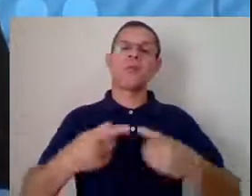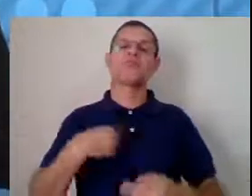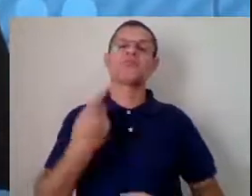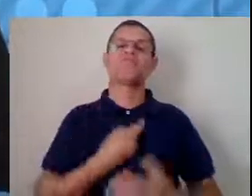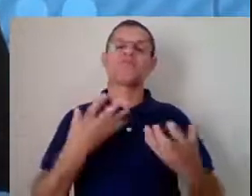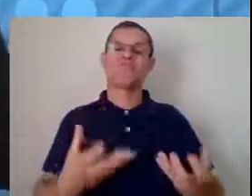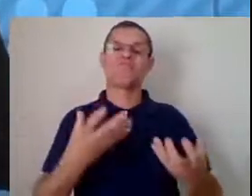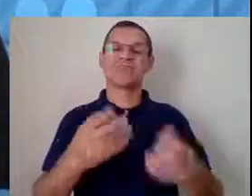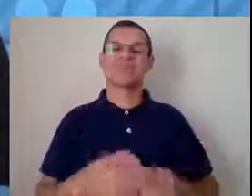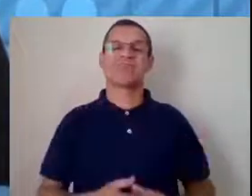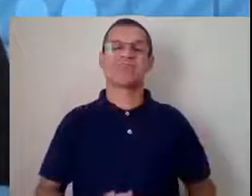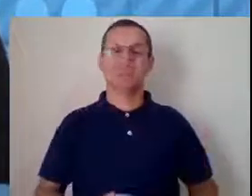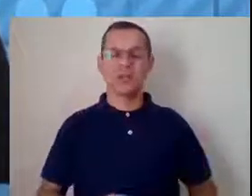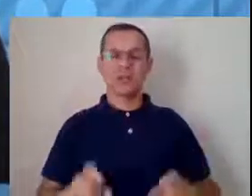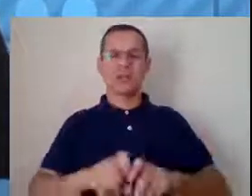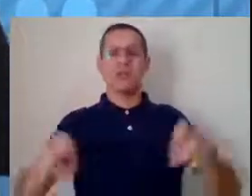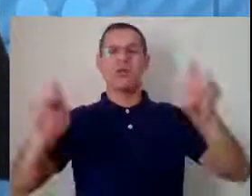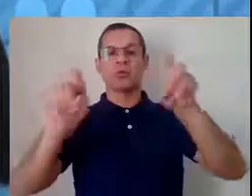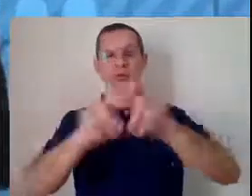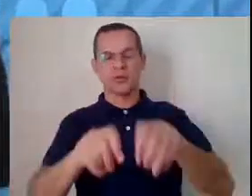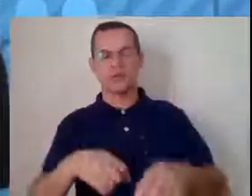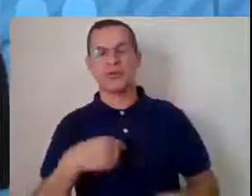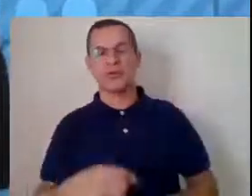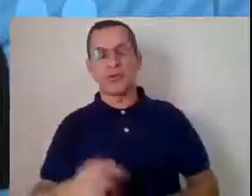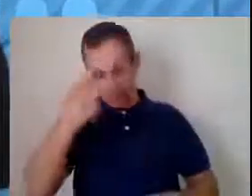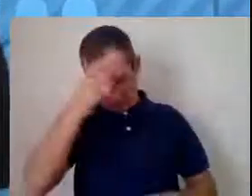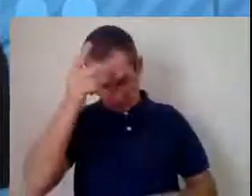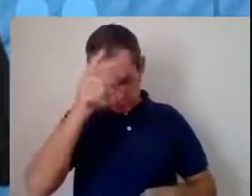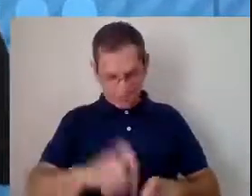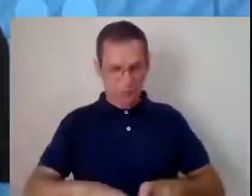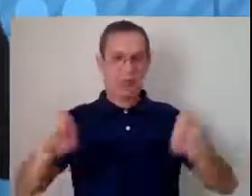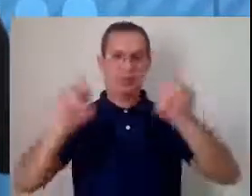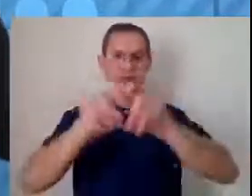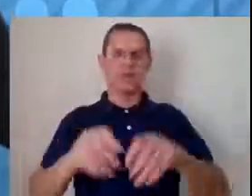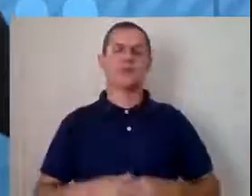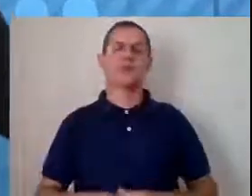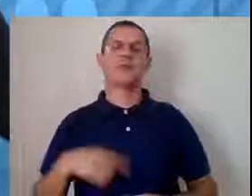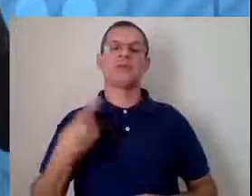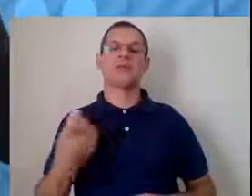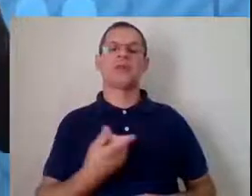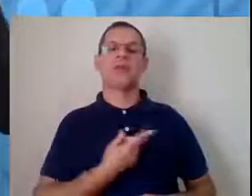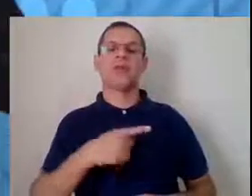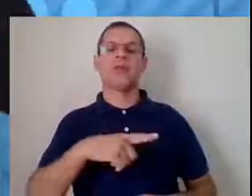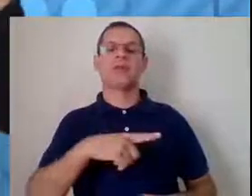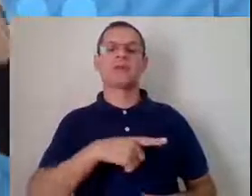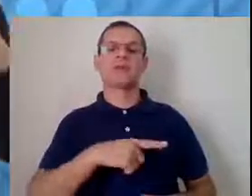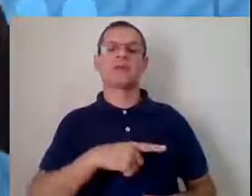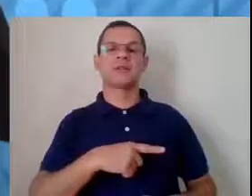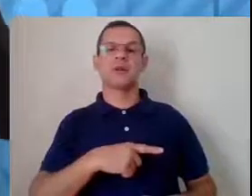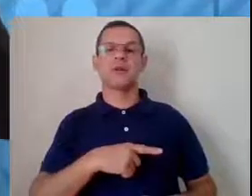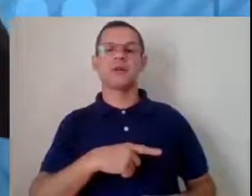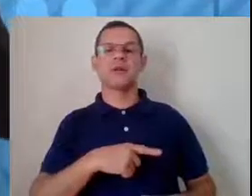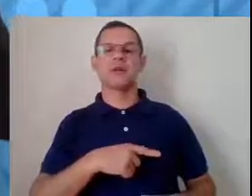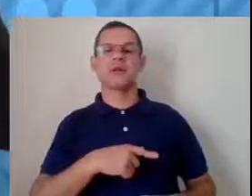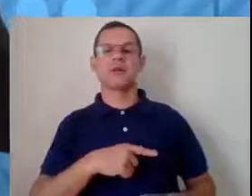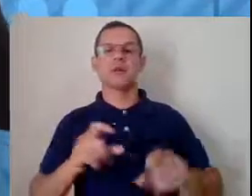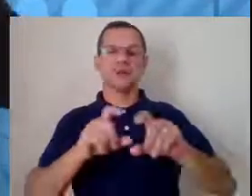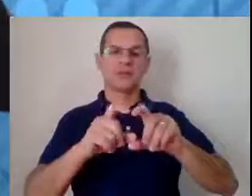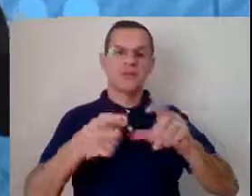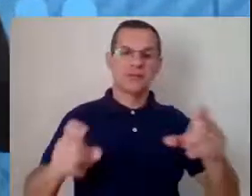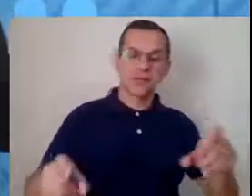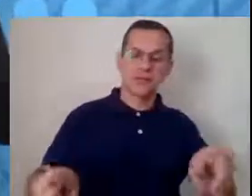nós queremos na computação, na lógica computacional? Nós vamos ter sentenças, ou vamos